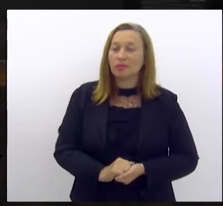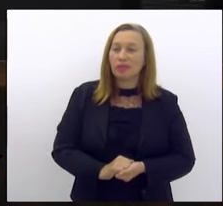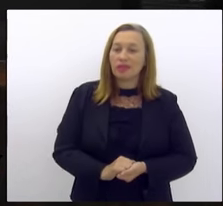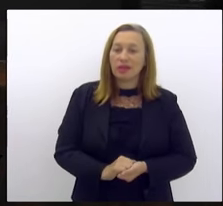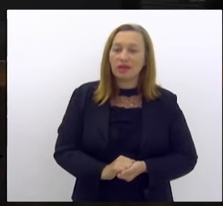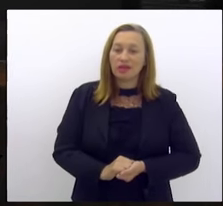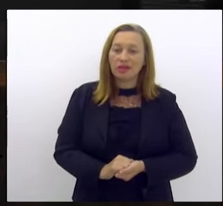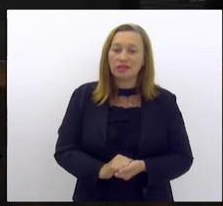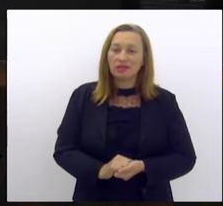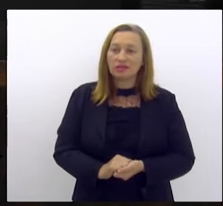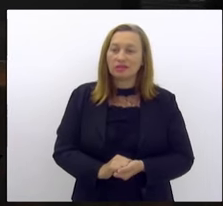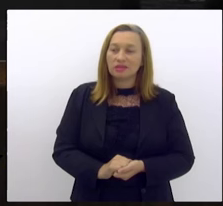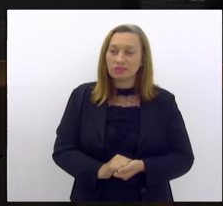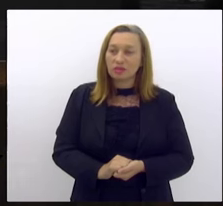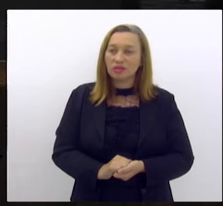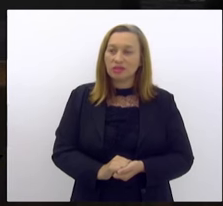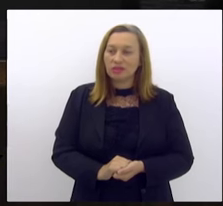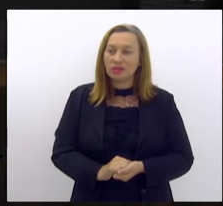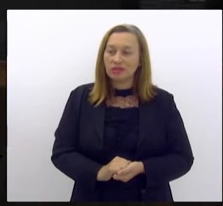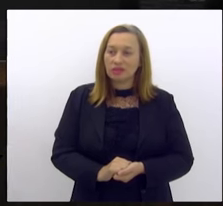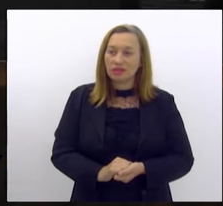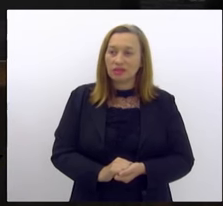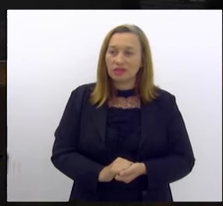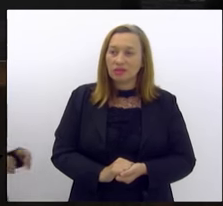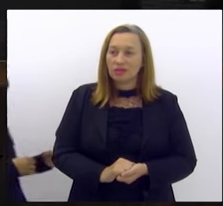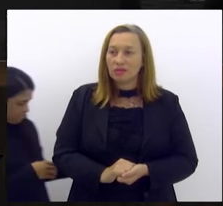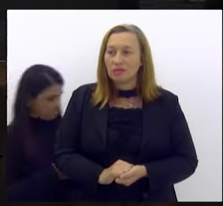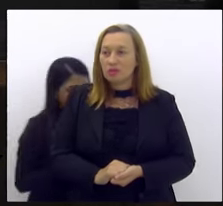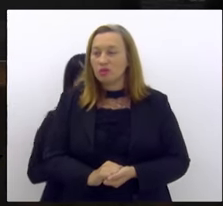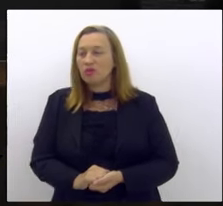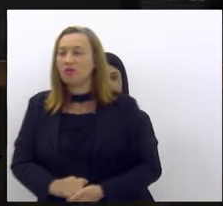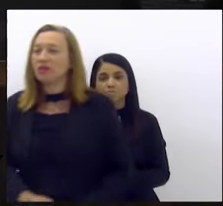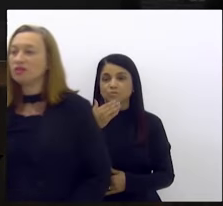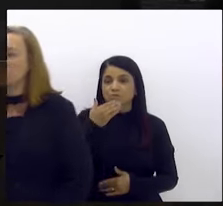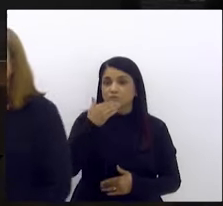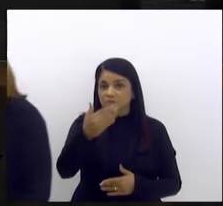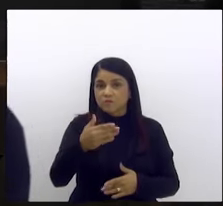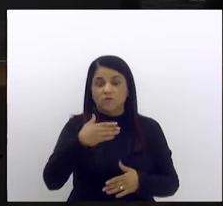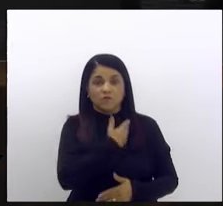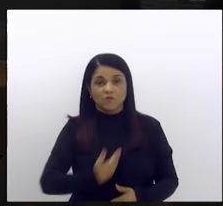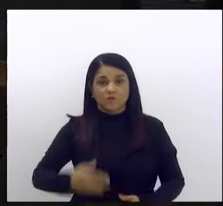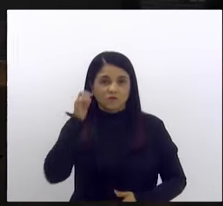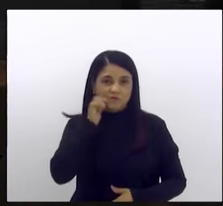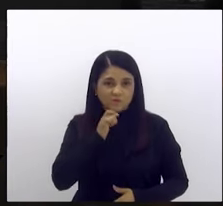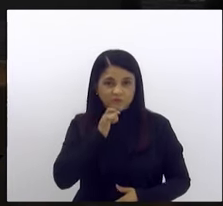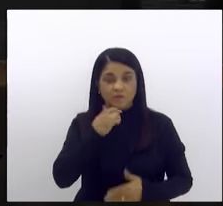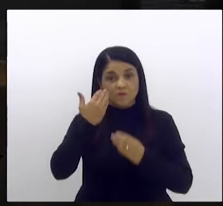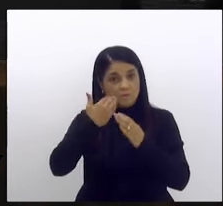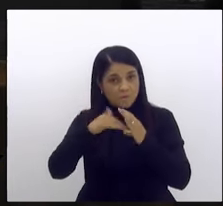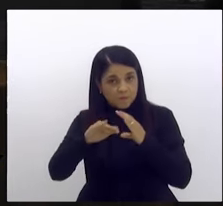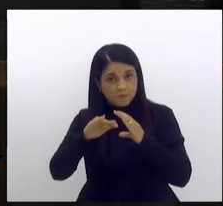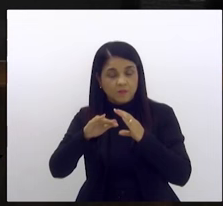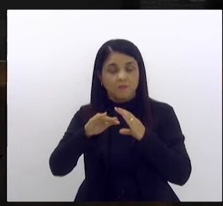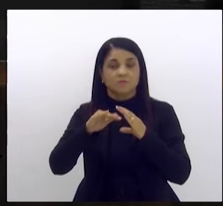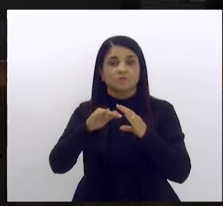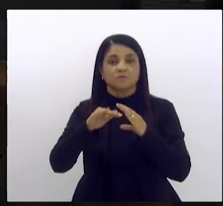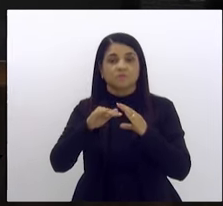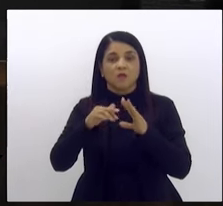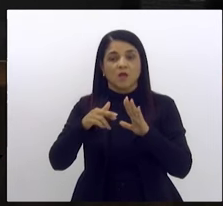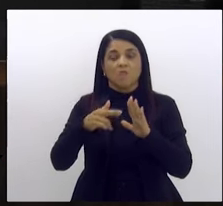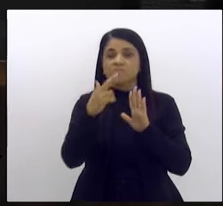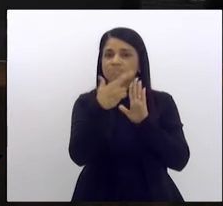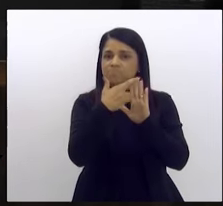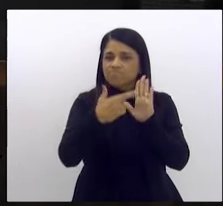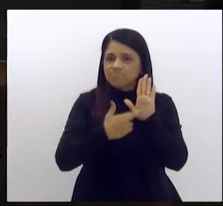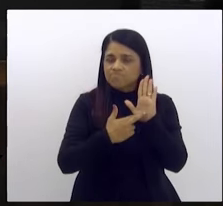que solicita ao excelentíssimo senhor governador do estado do Rio de Janeiro, Cláudio Castro, o envio de mensagem dispondo sobre a